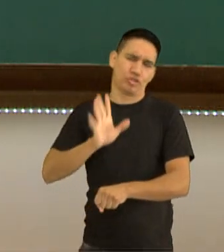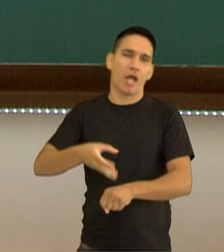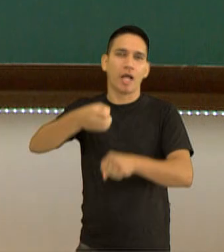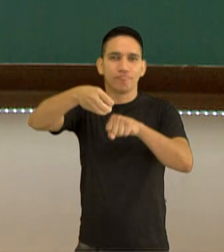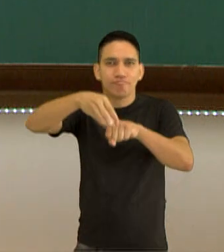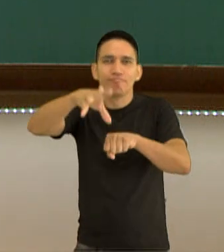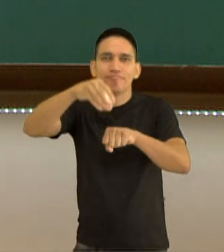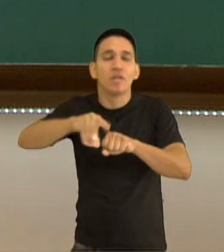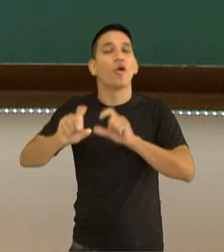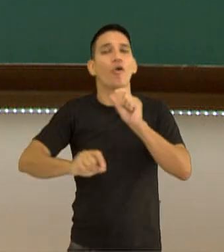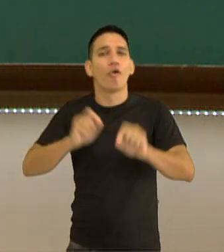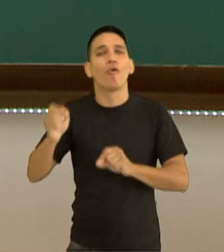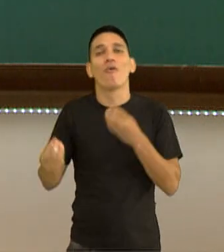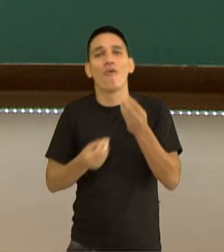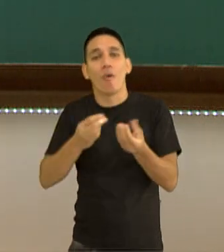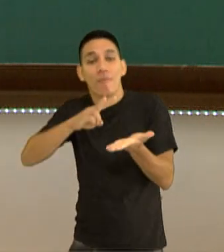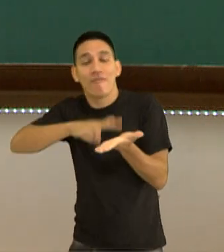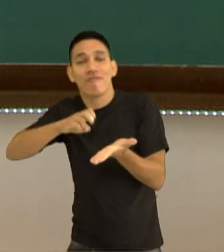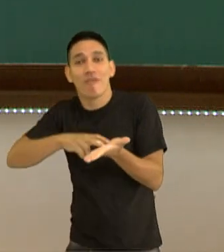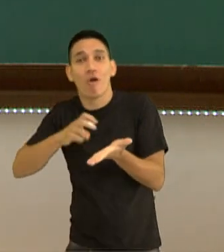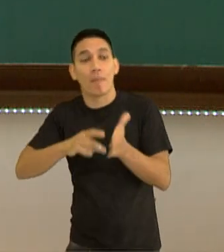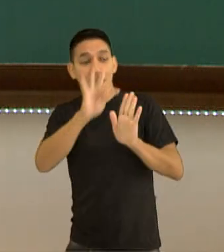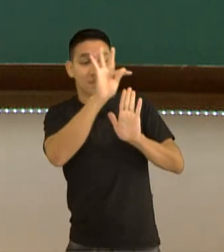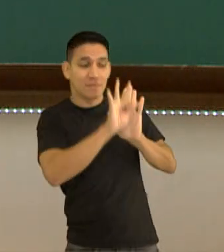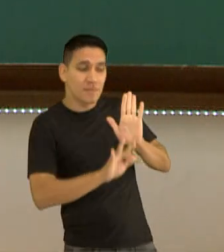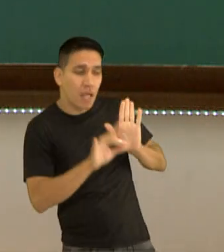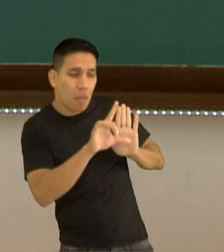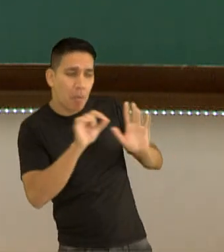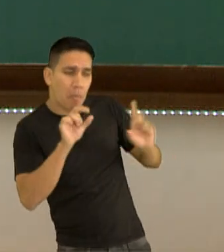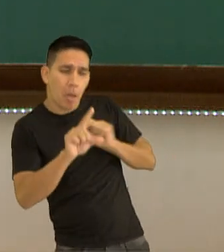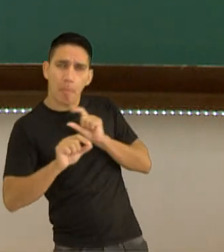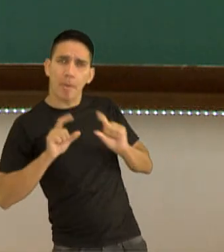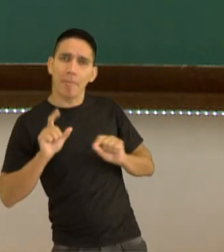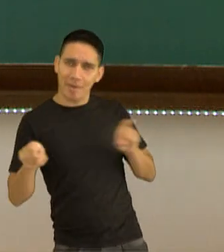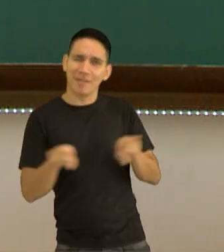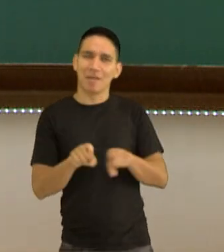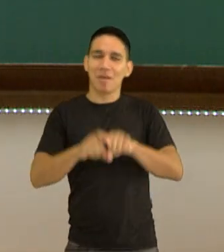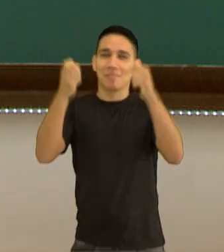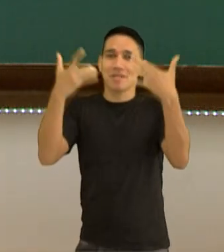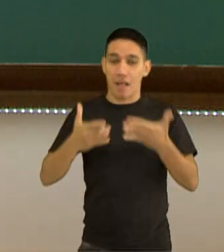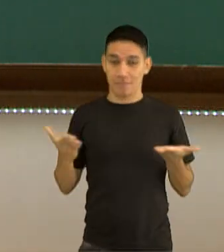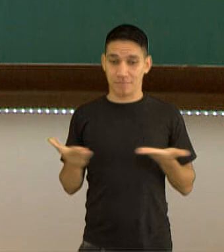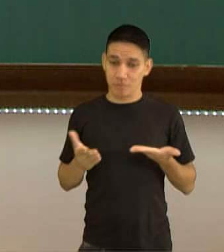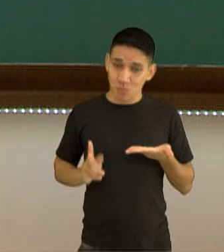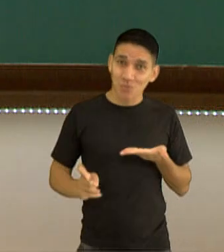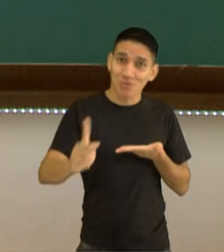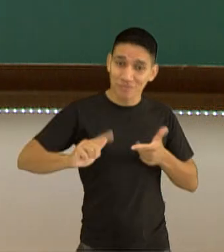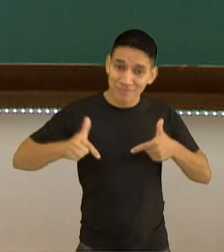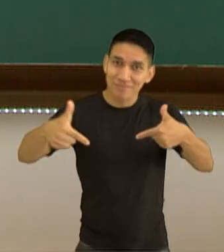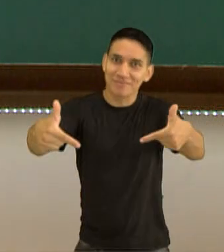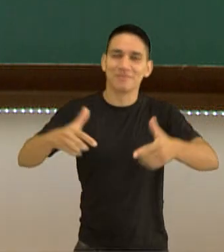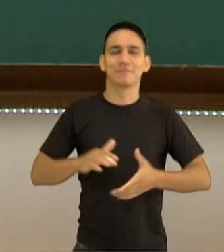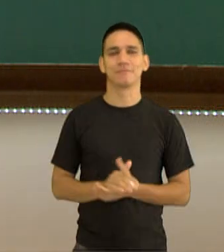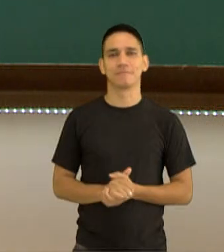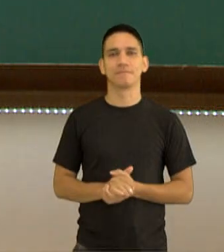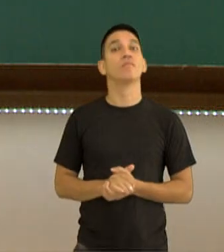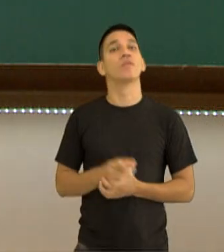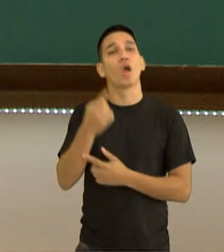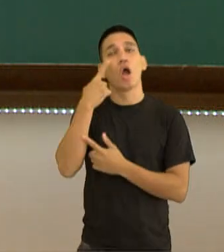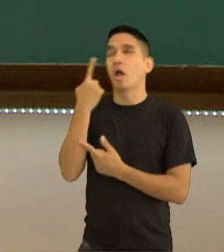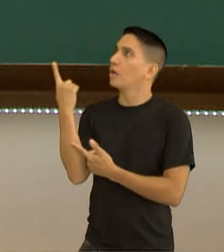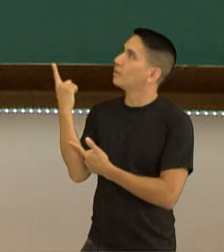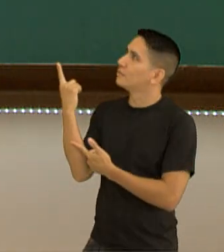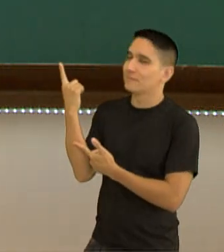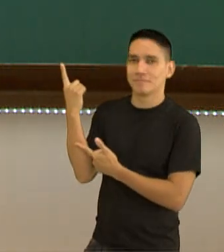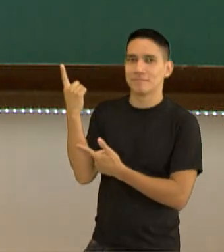nosso vocabulário através dos textos e vamos falar sobre o presente contínuo. Observem o